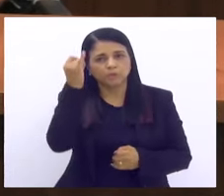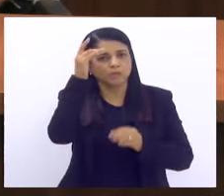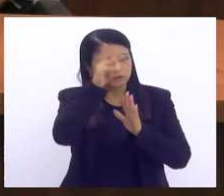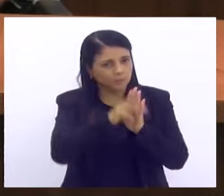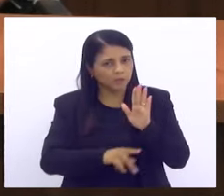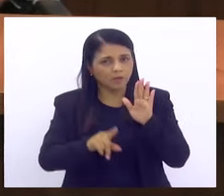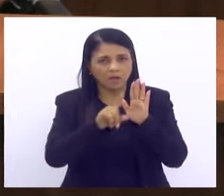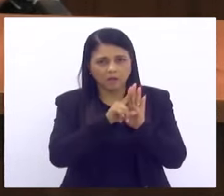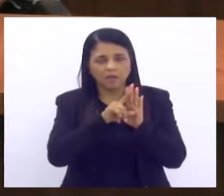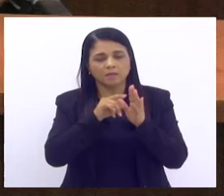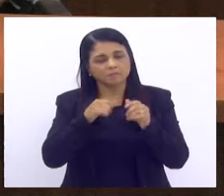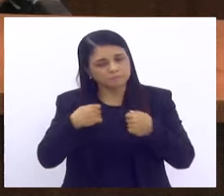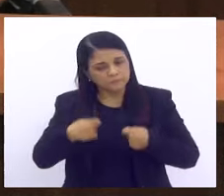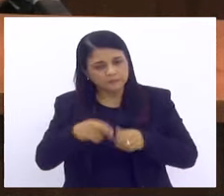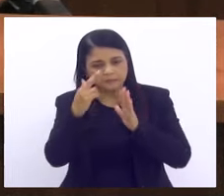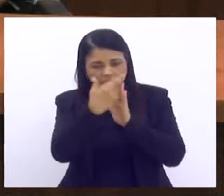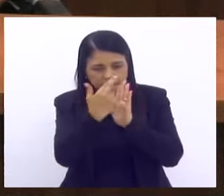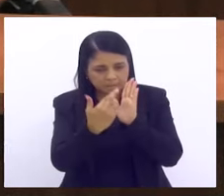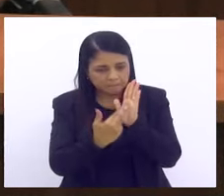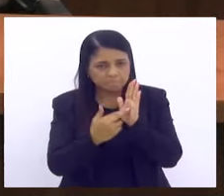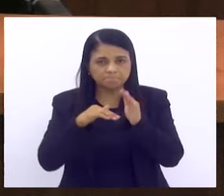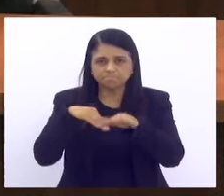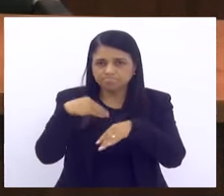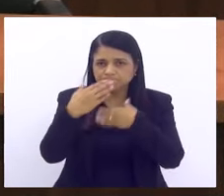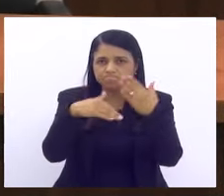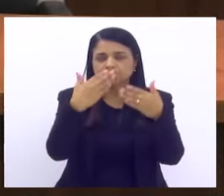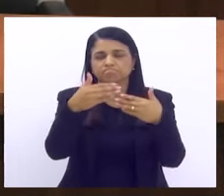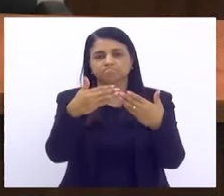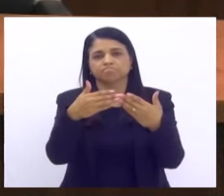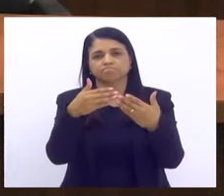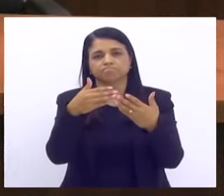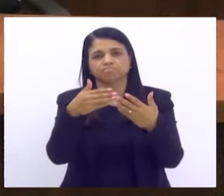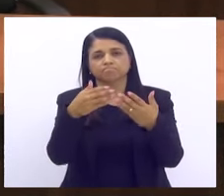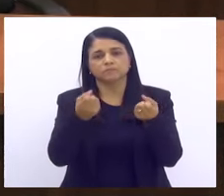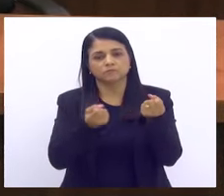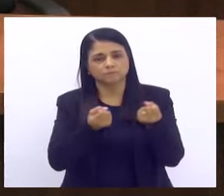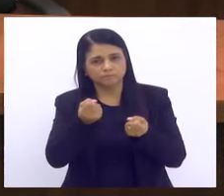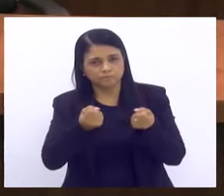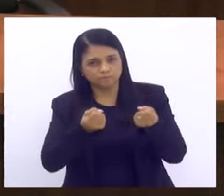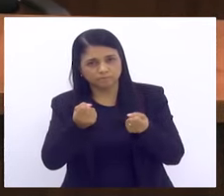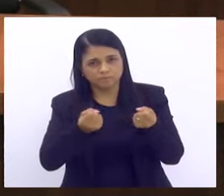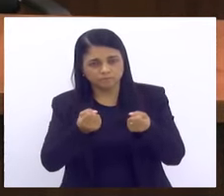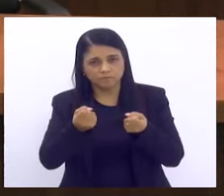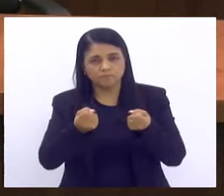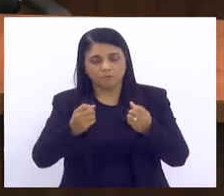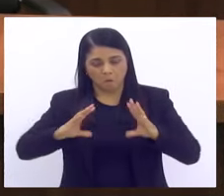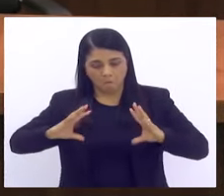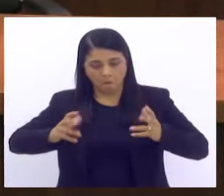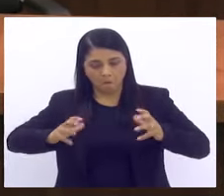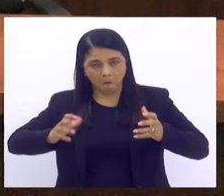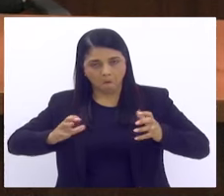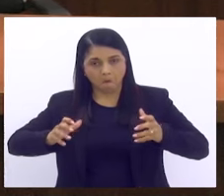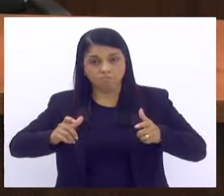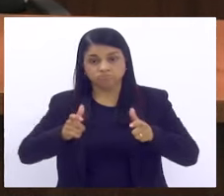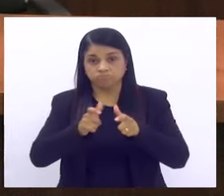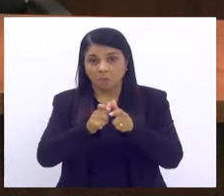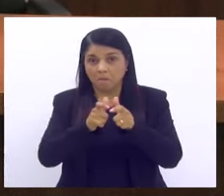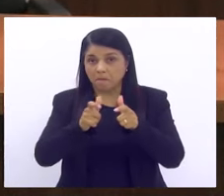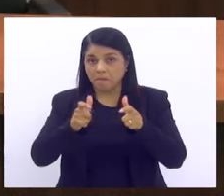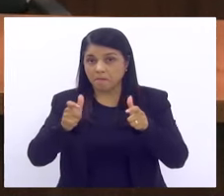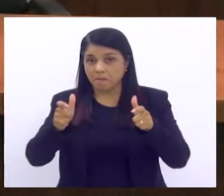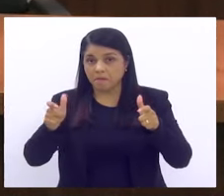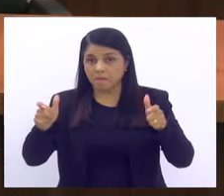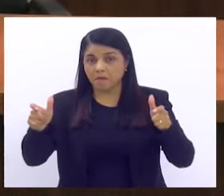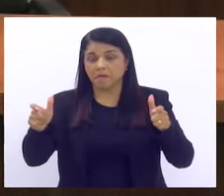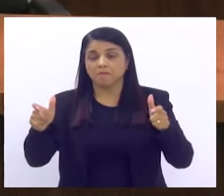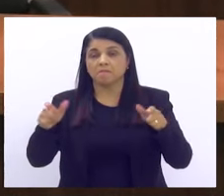tem que avançar numa regulamentação sobre esses veículos que cresceram, se multiplicaram, e nesse sentido é